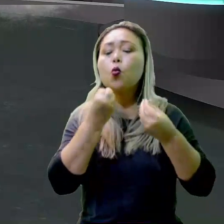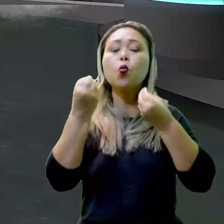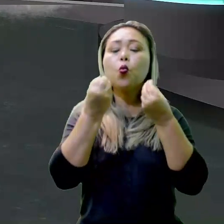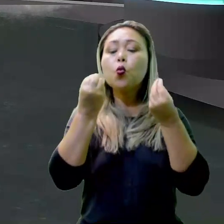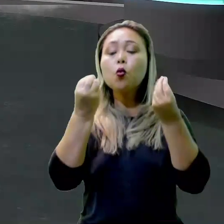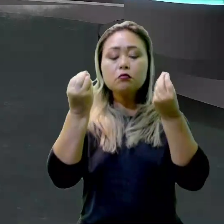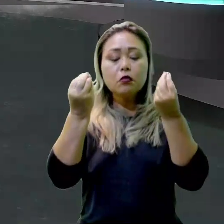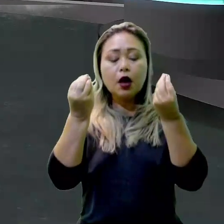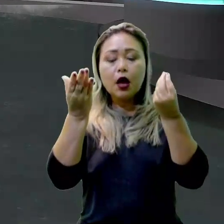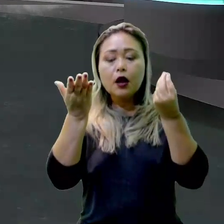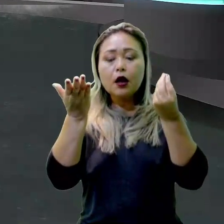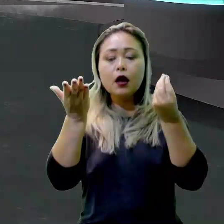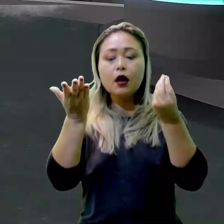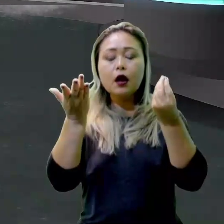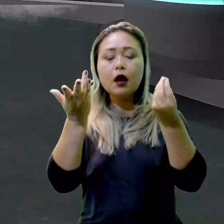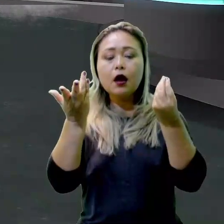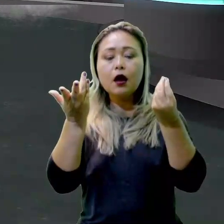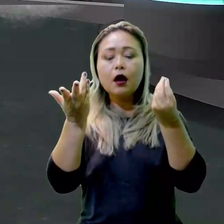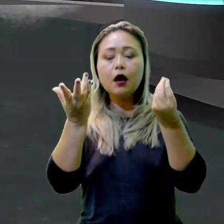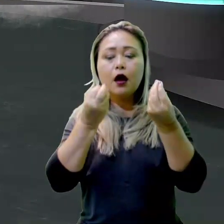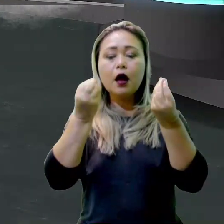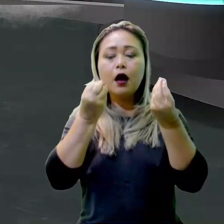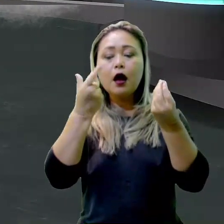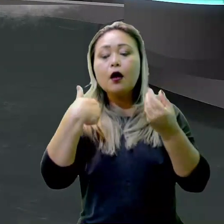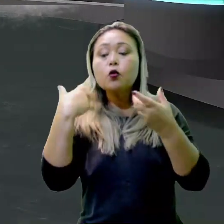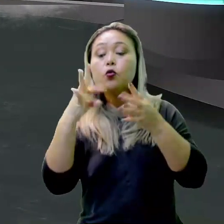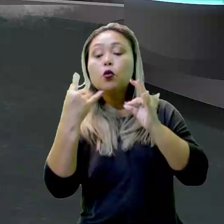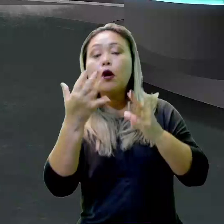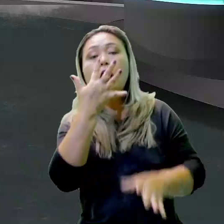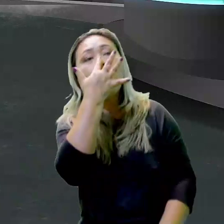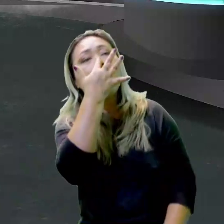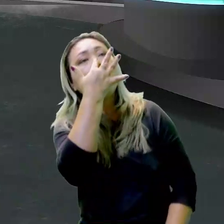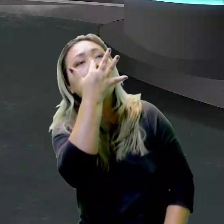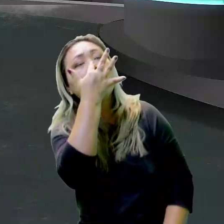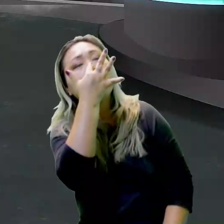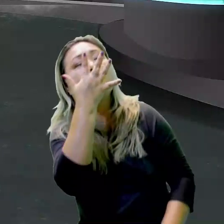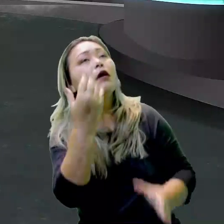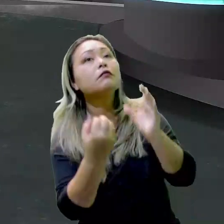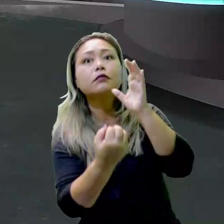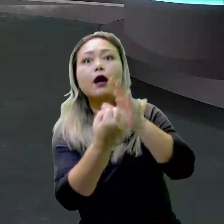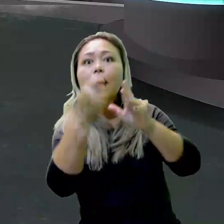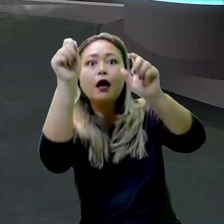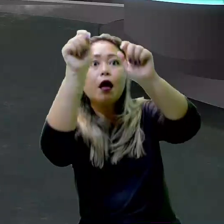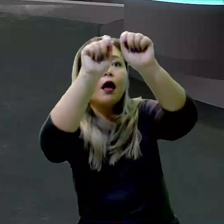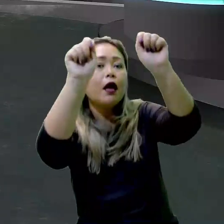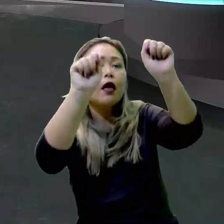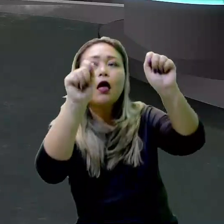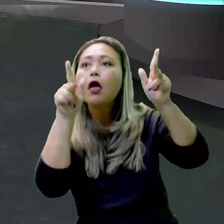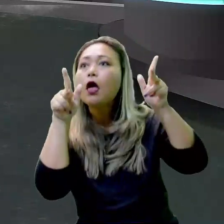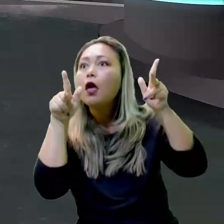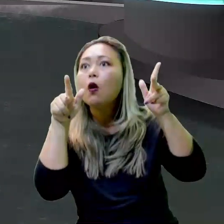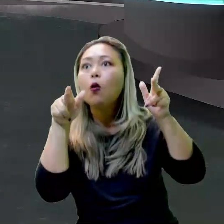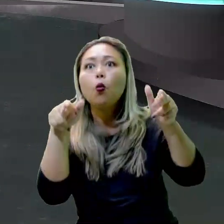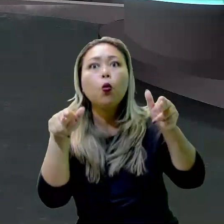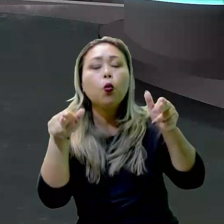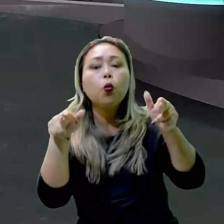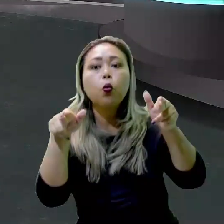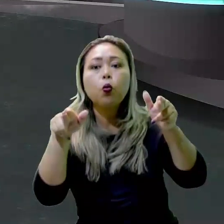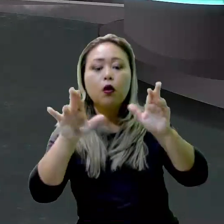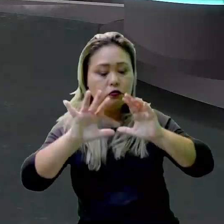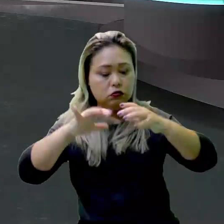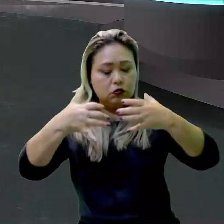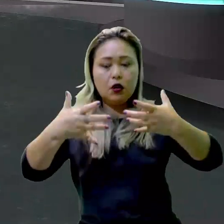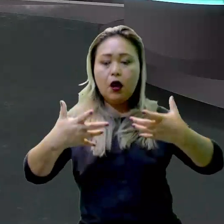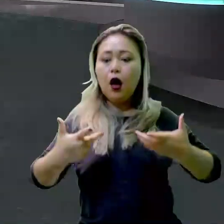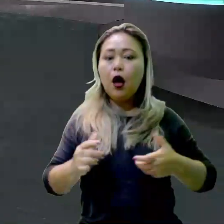formas comuns que todos admiravam para poder criar a mulher exatamente daquele jeito. Eu não posso